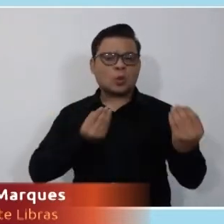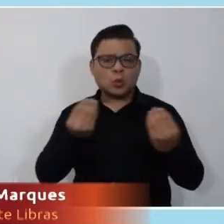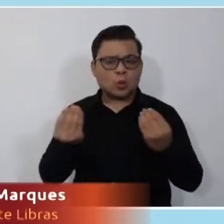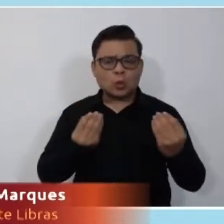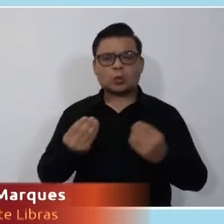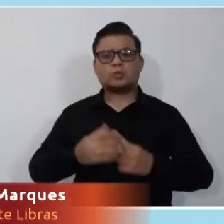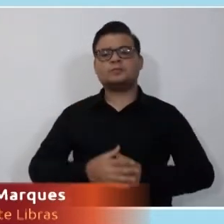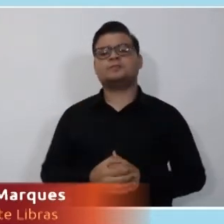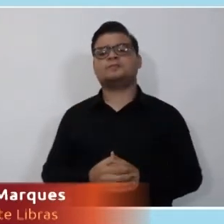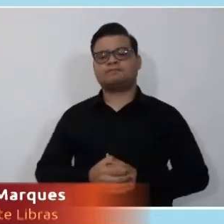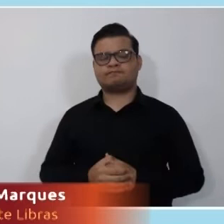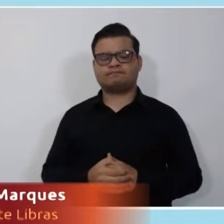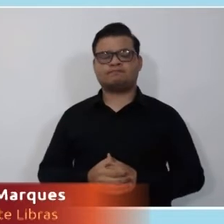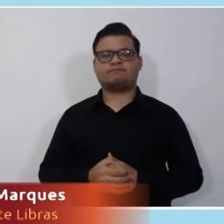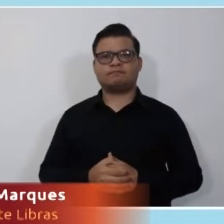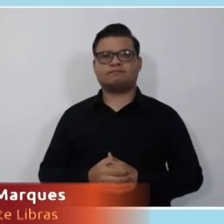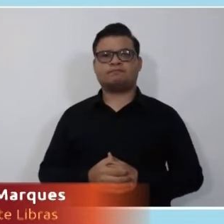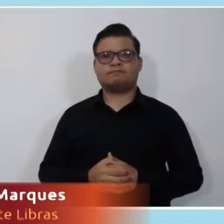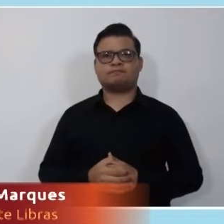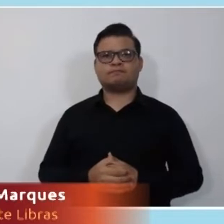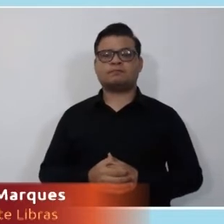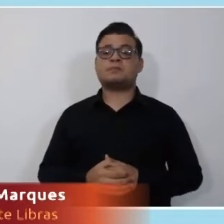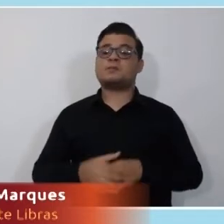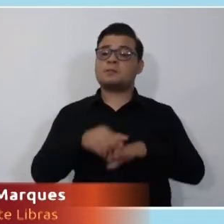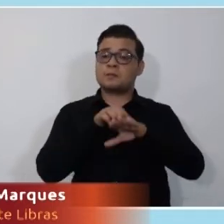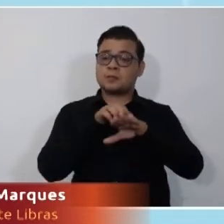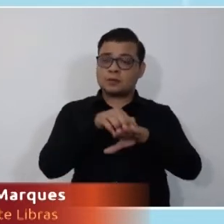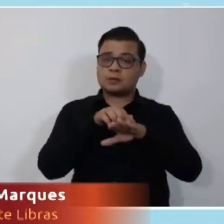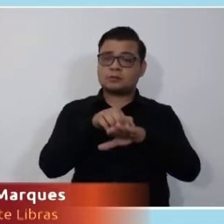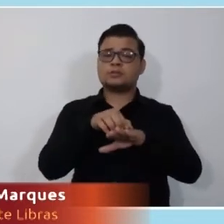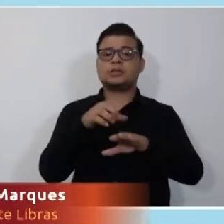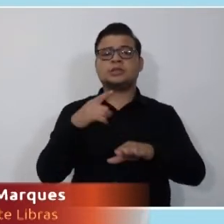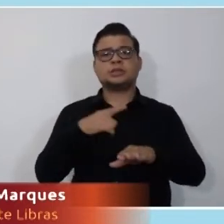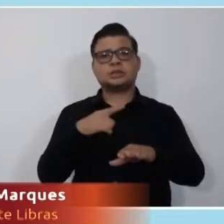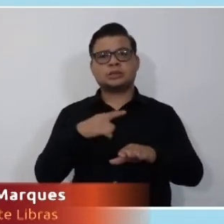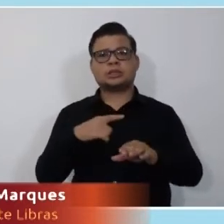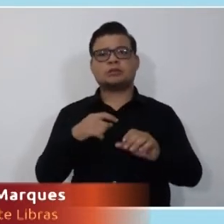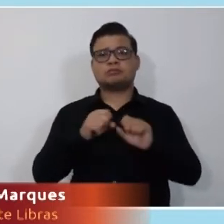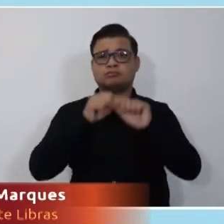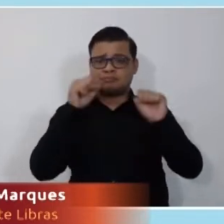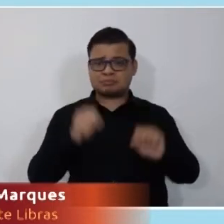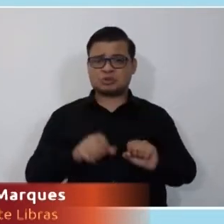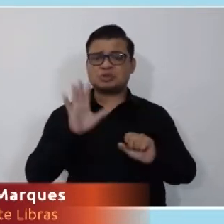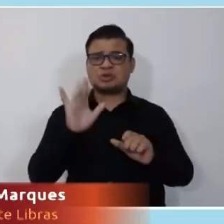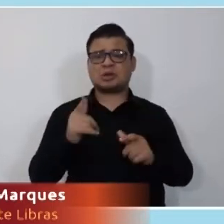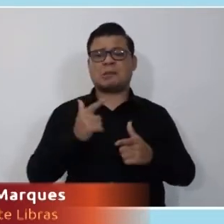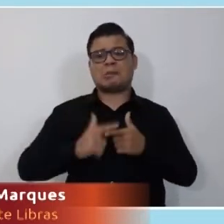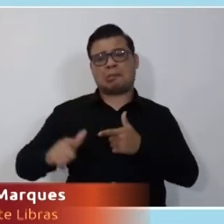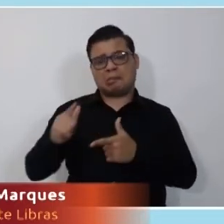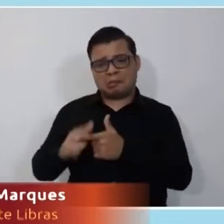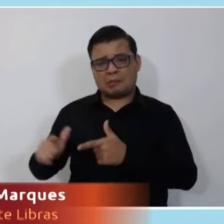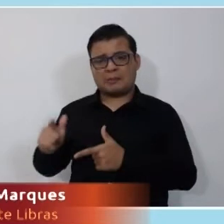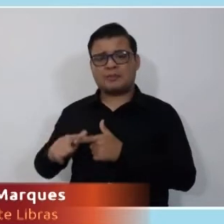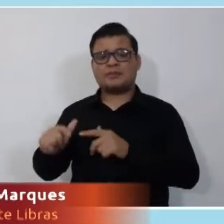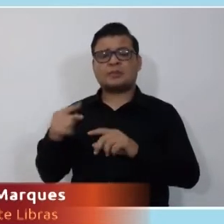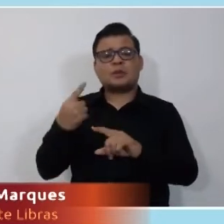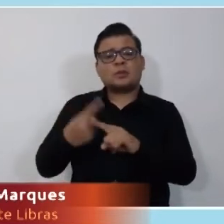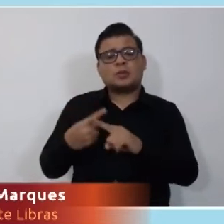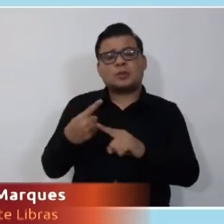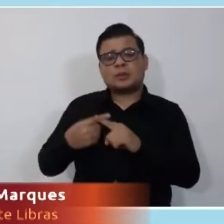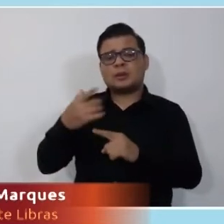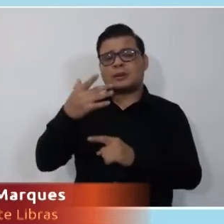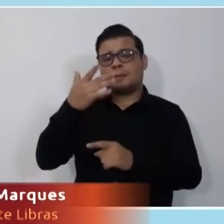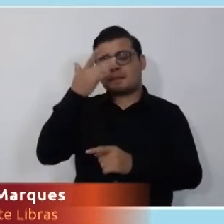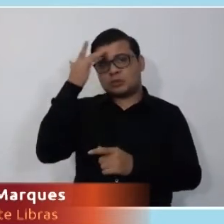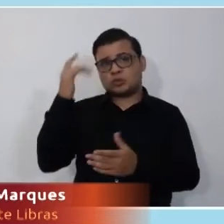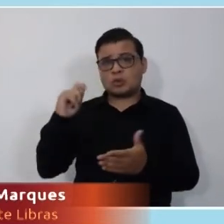O sistema de transporte, ele vem sendo sucateado porque a tarifa que é cobrada do usuário não é suficiente para